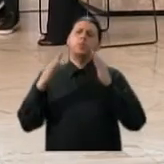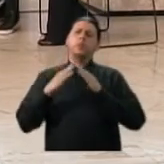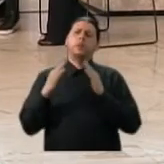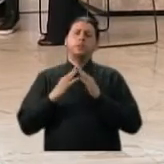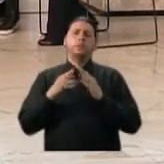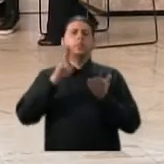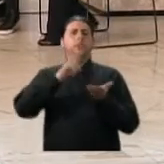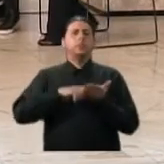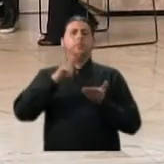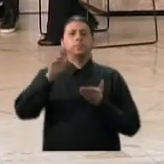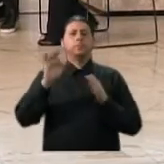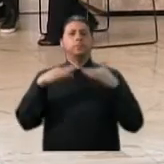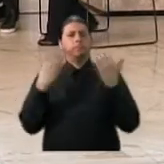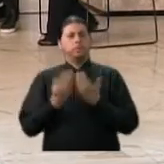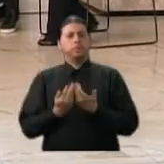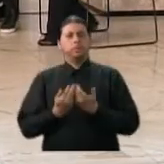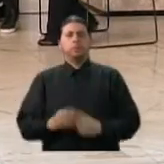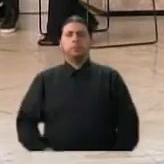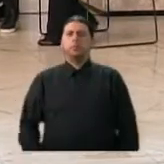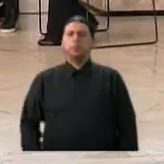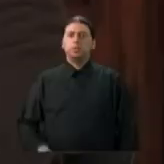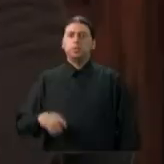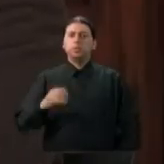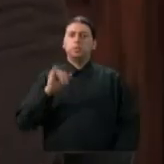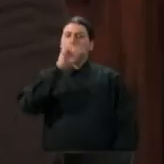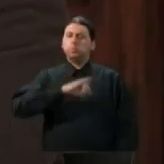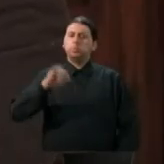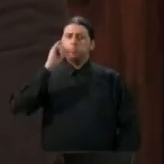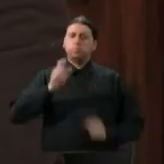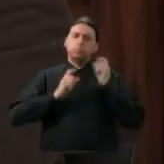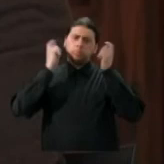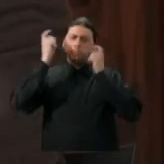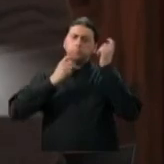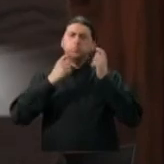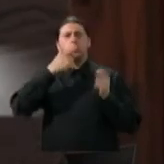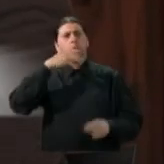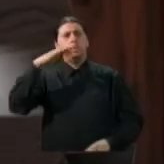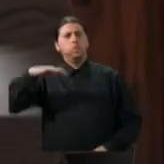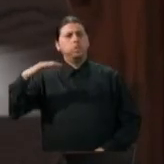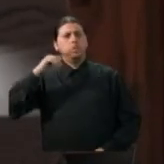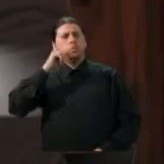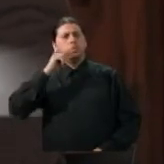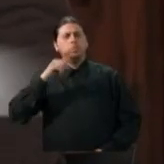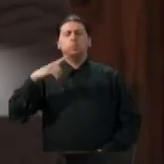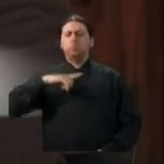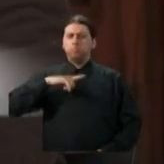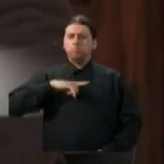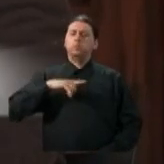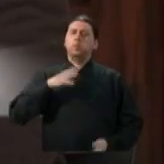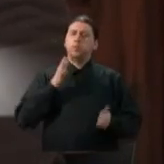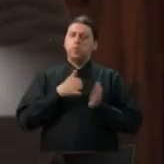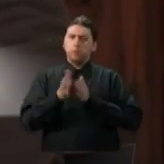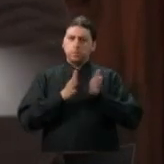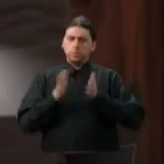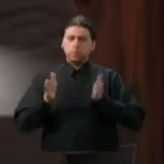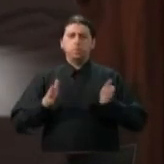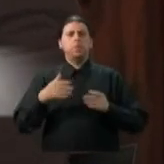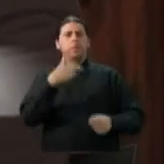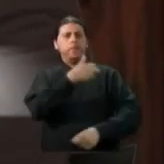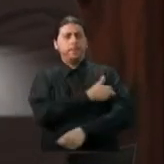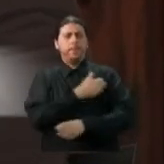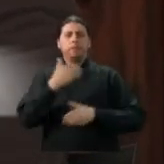esse recado? É uma preocupação importante, né, que as meninas tenham acesso à vacina, né? Acho que quando o poder